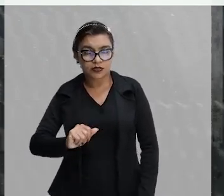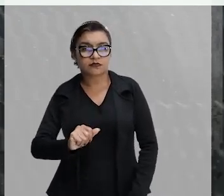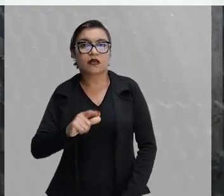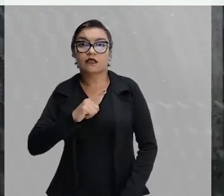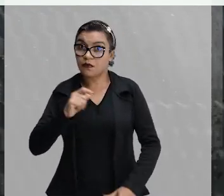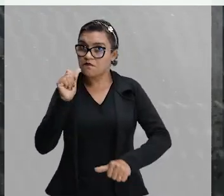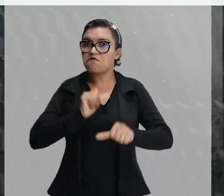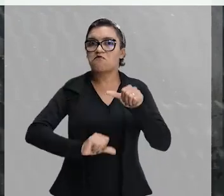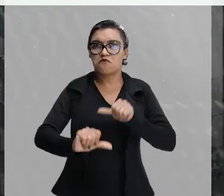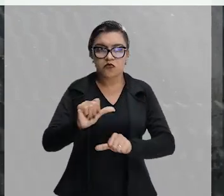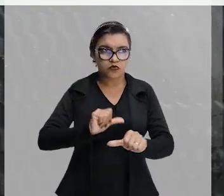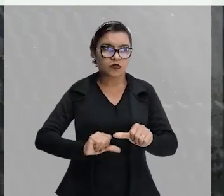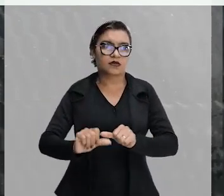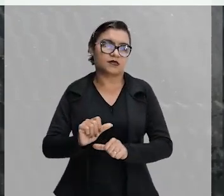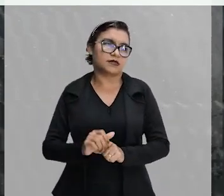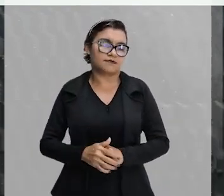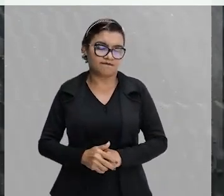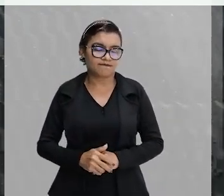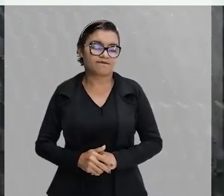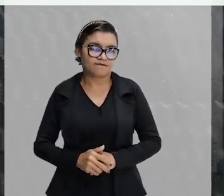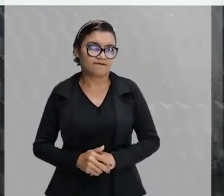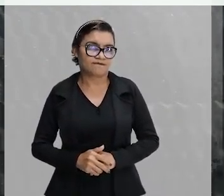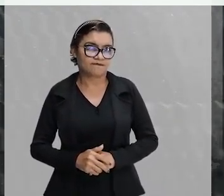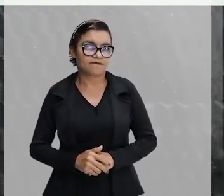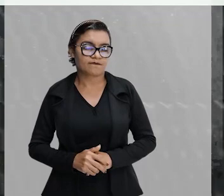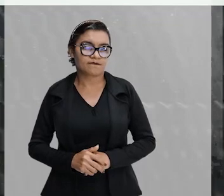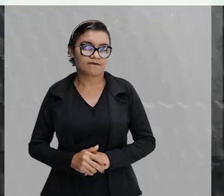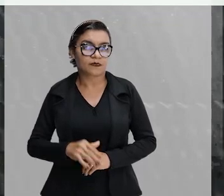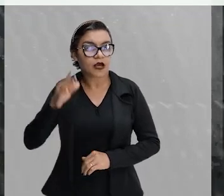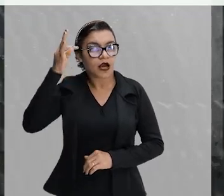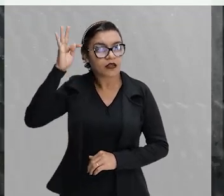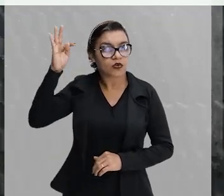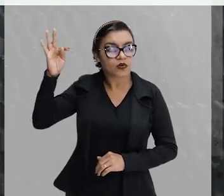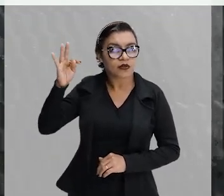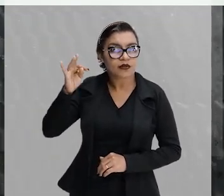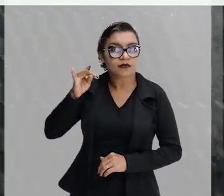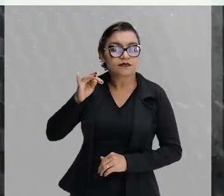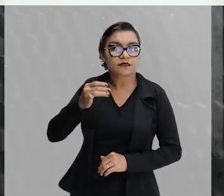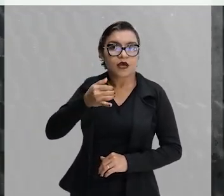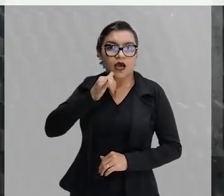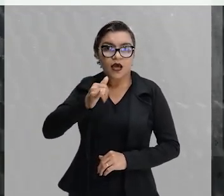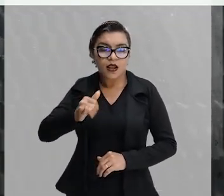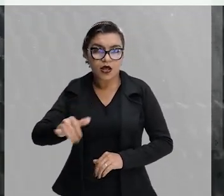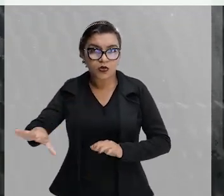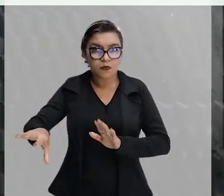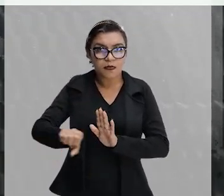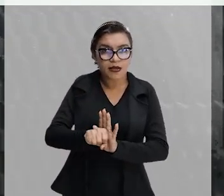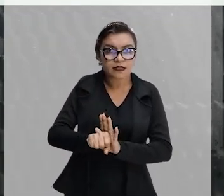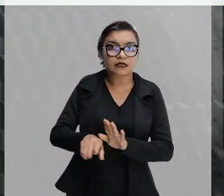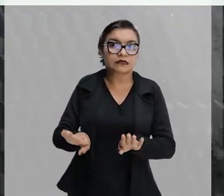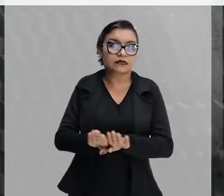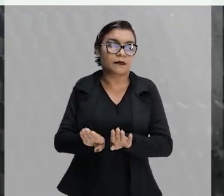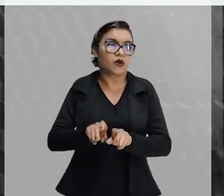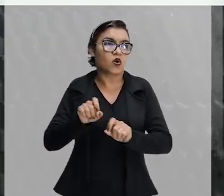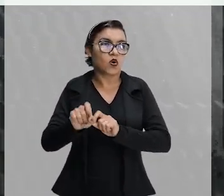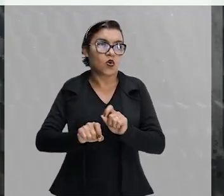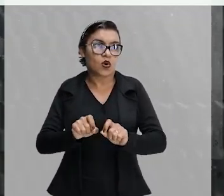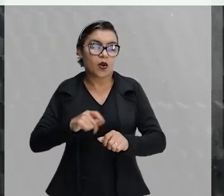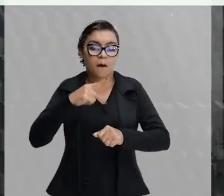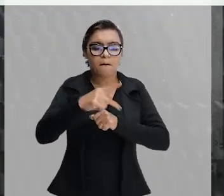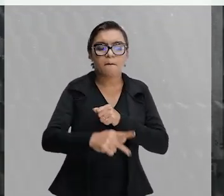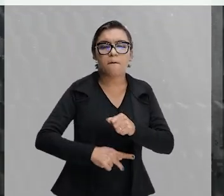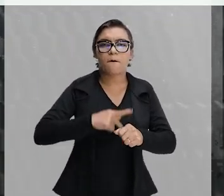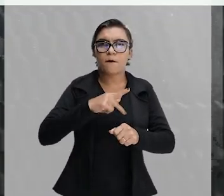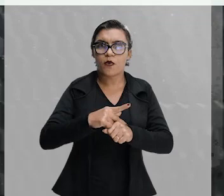mudança, certo? Advento lá da teoria magnética, como é que esses prótons, que